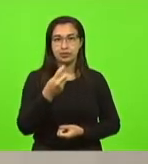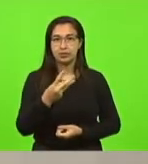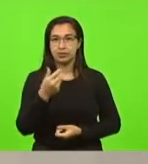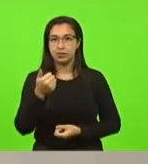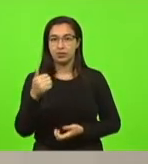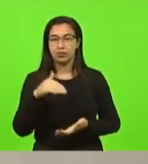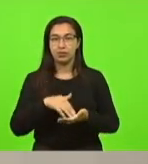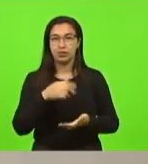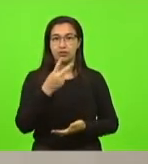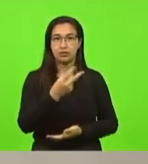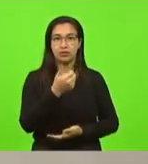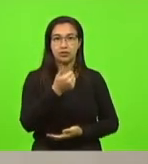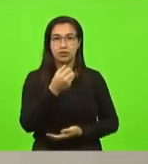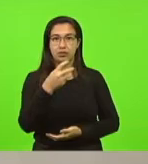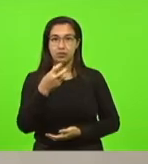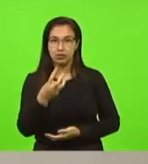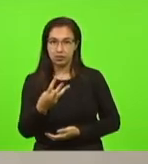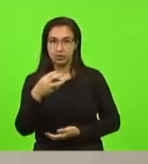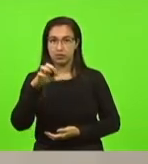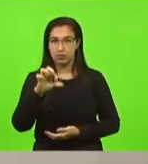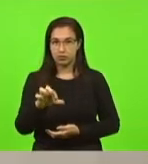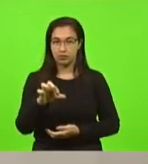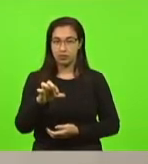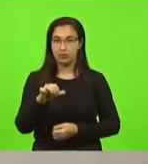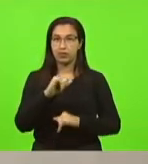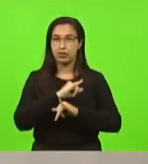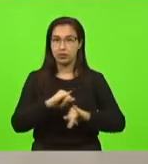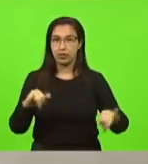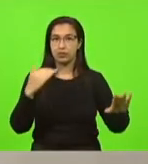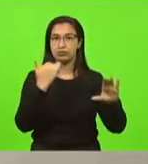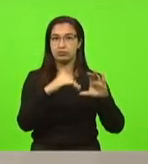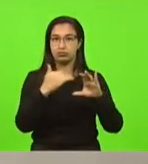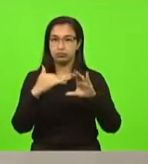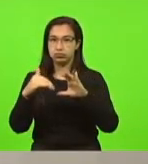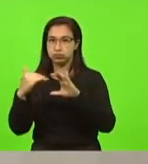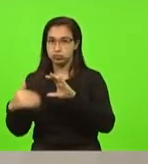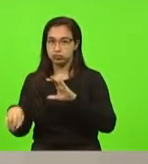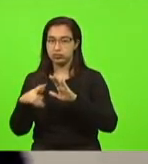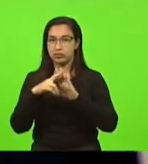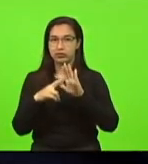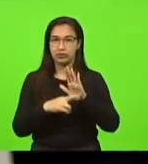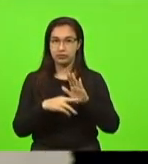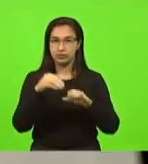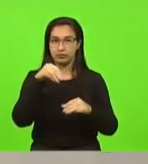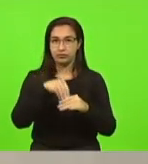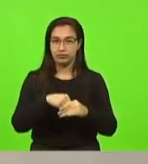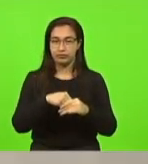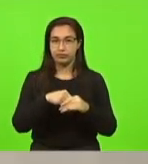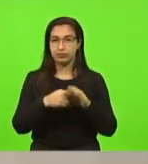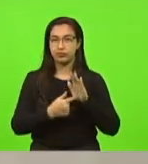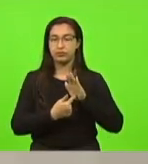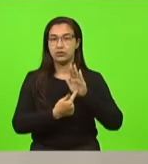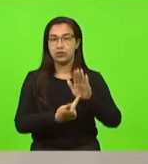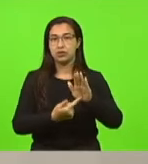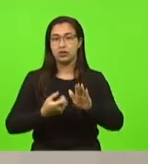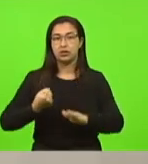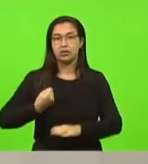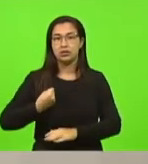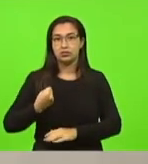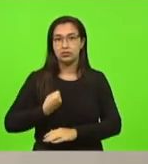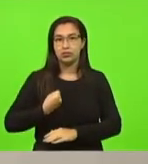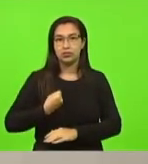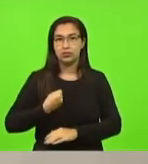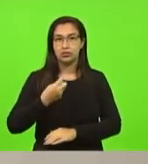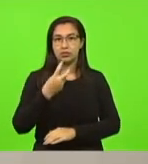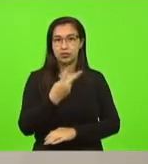.139. Esta presidência comunica que encaminhará aos destinatários, conforme determina o regimento interno, as seguintes indicações. Indicações 2